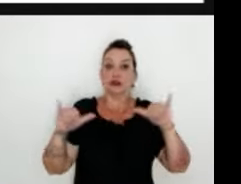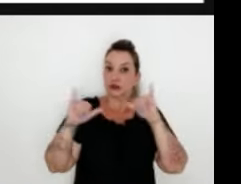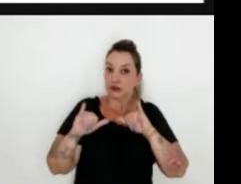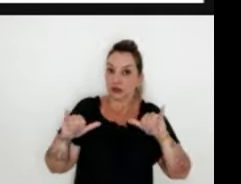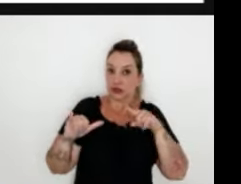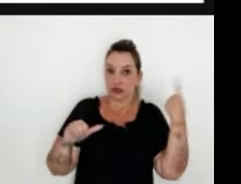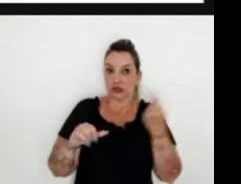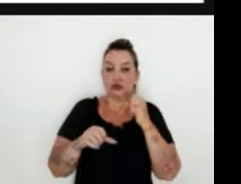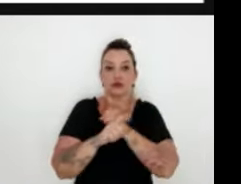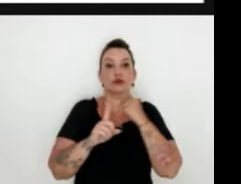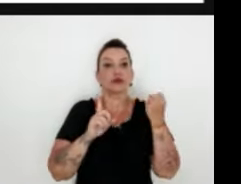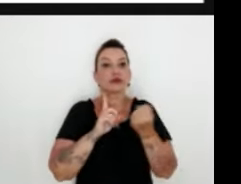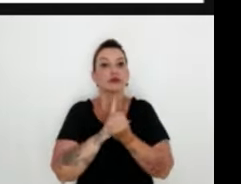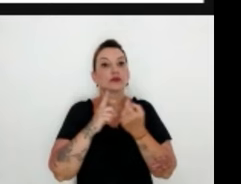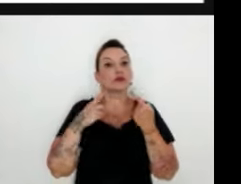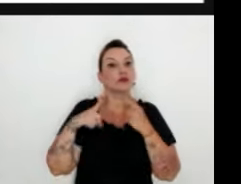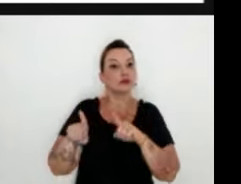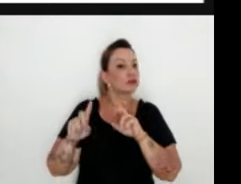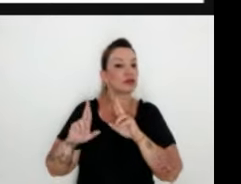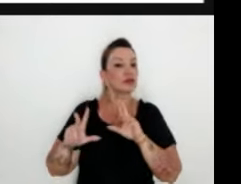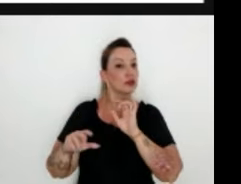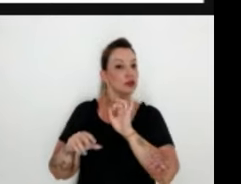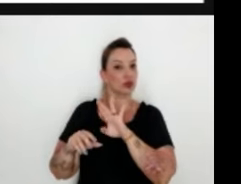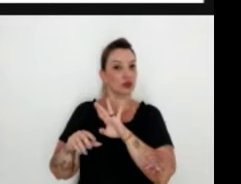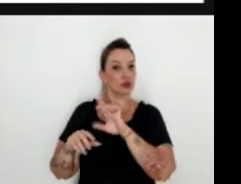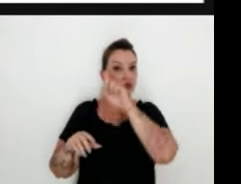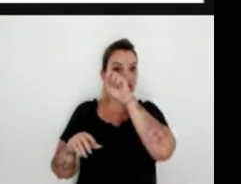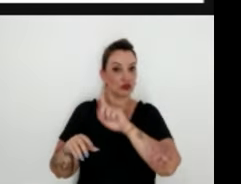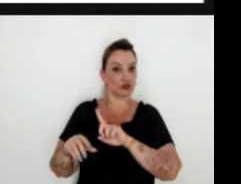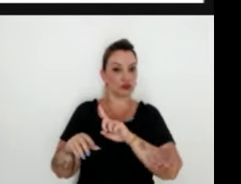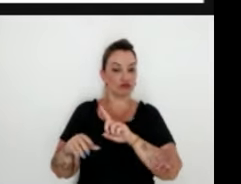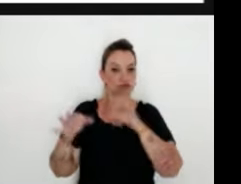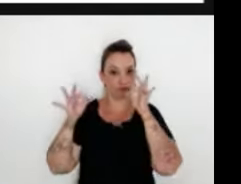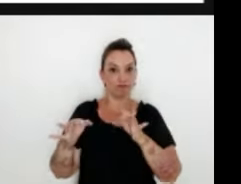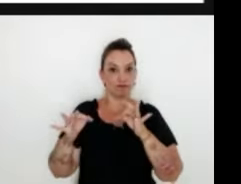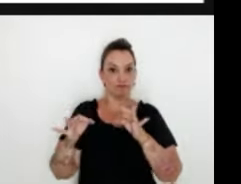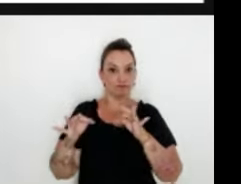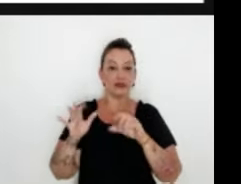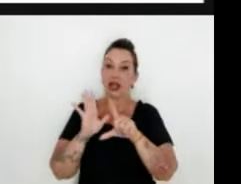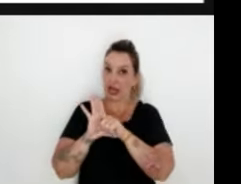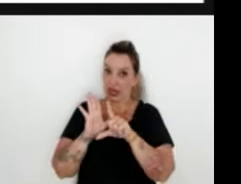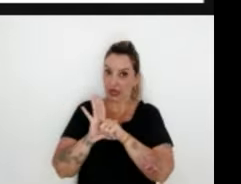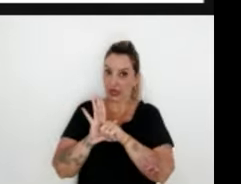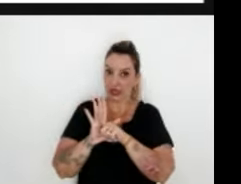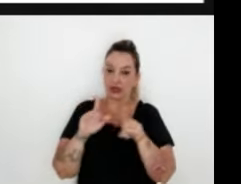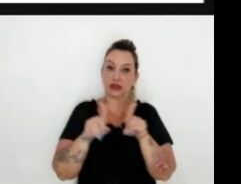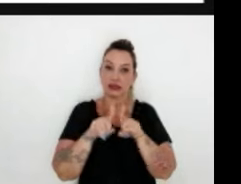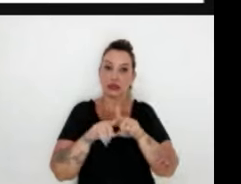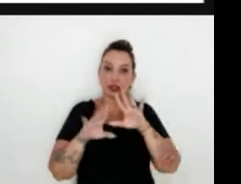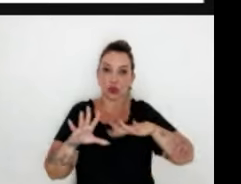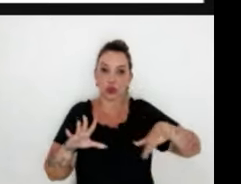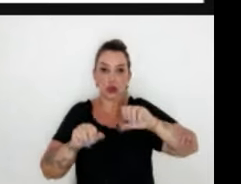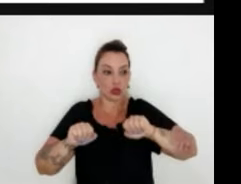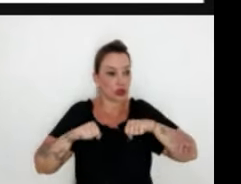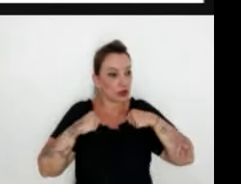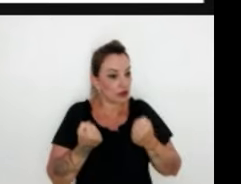sociedade, contrárias não apenas aos direitos consagrados constitucionalmente, como a todo o esforço de